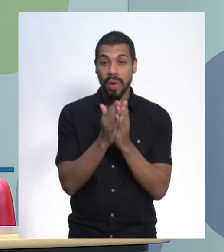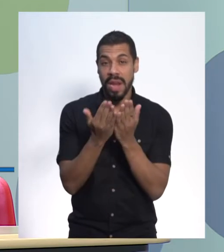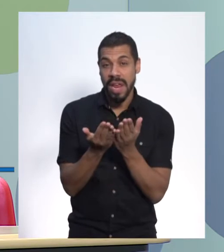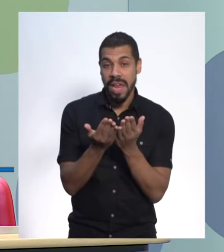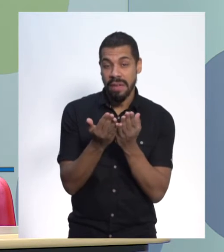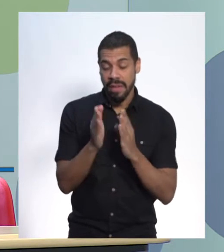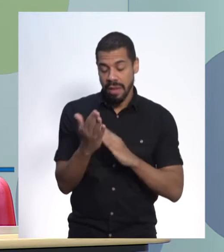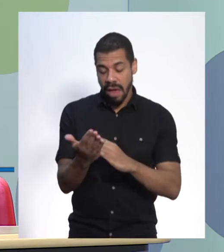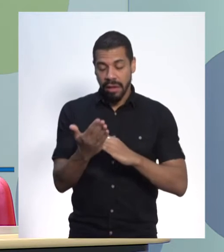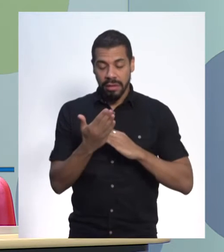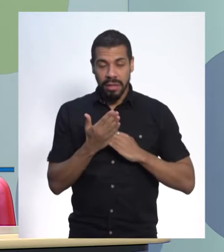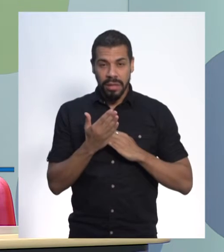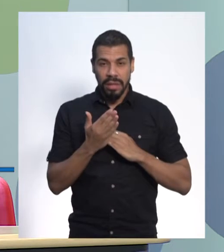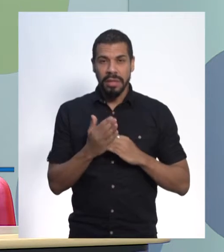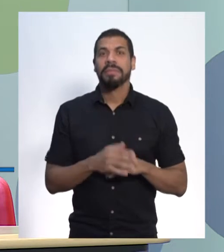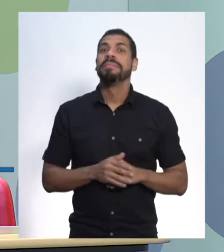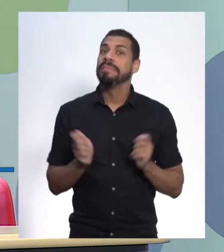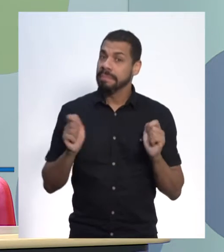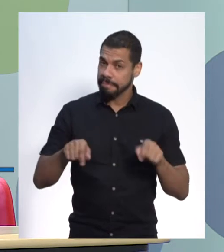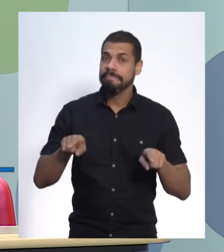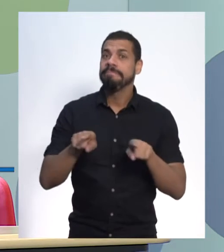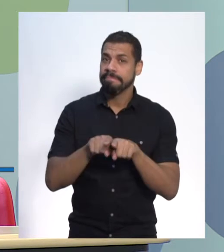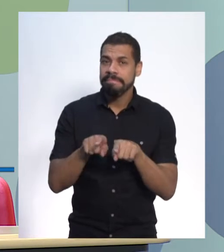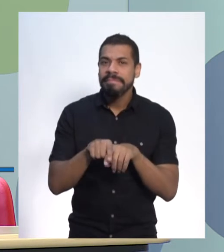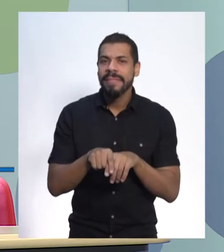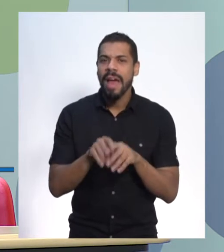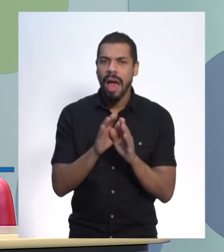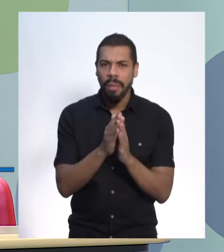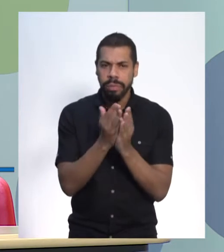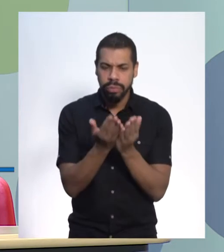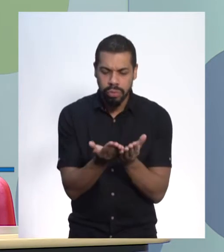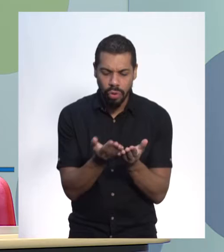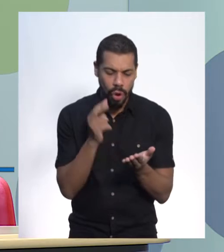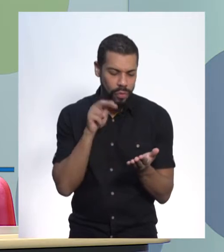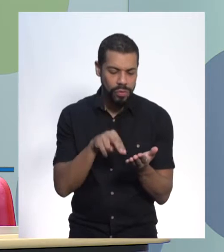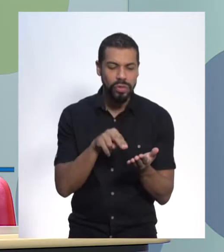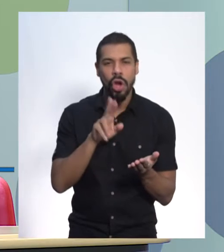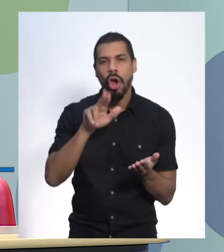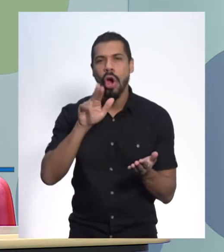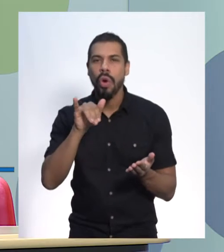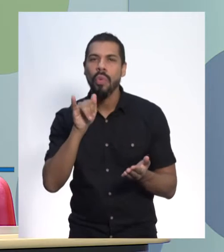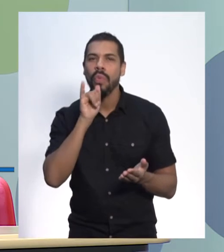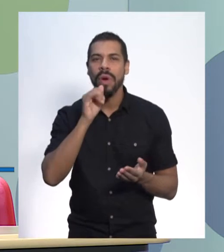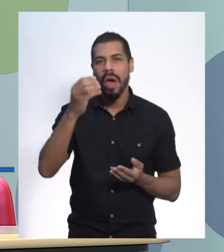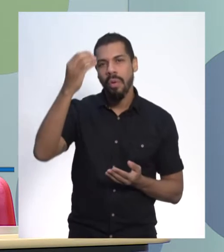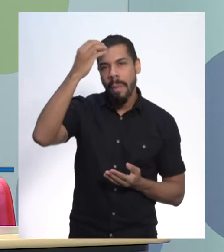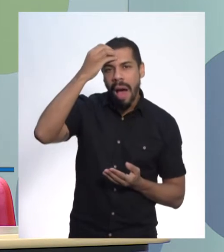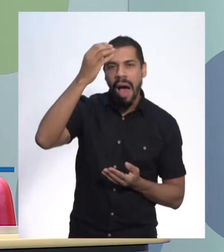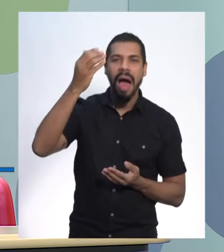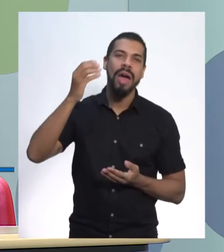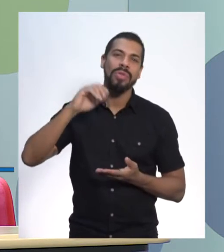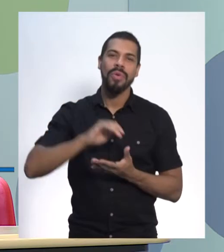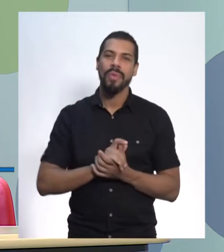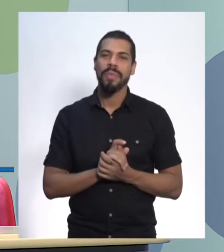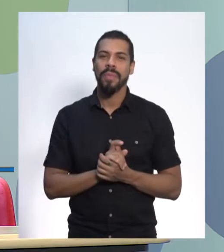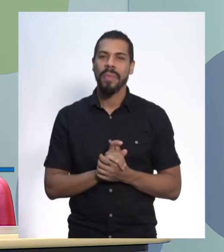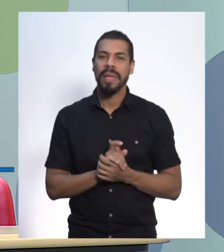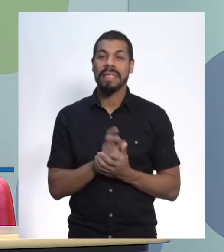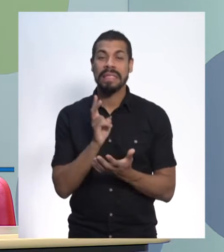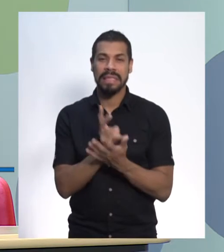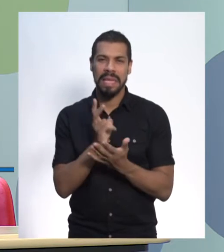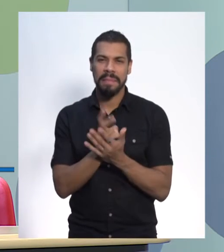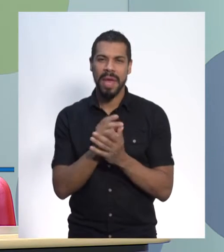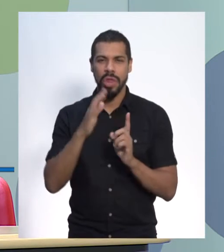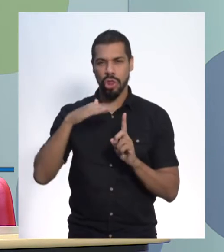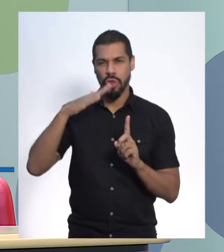gente tem esse modelo nos livros de autoajuda, né? Que você não é culpado, você não é um deles, principalmente naqueles que pregam a questão do